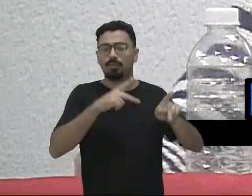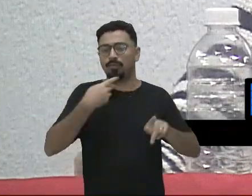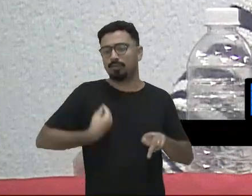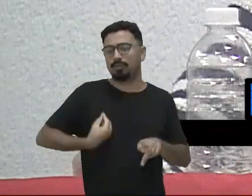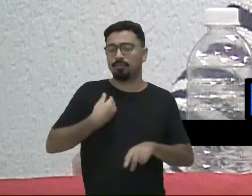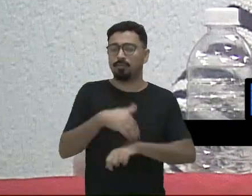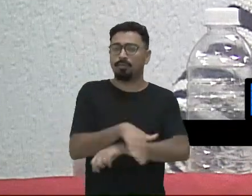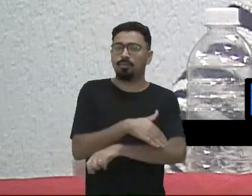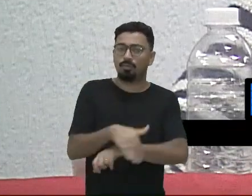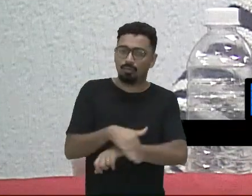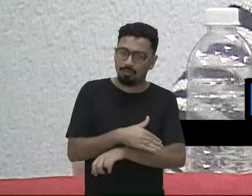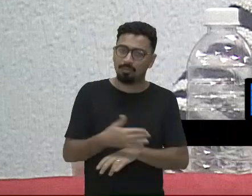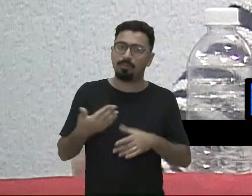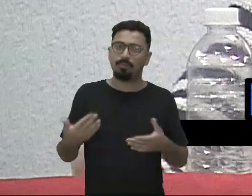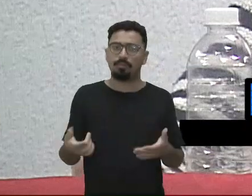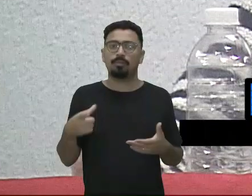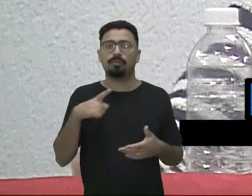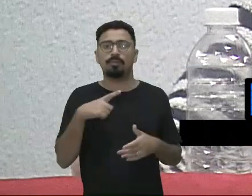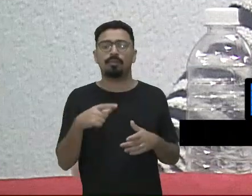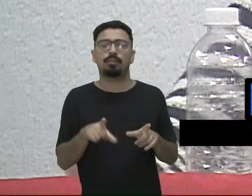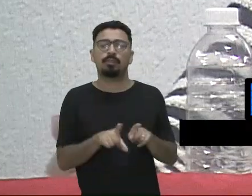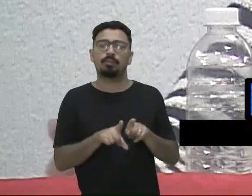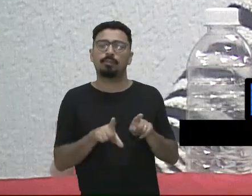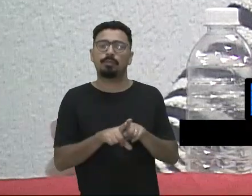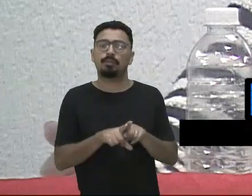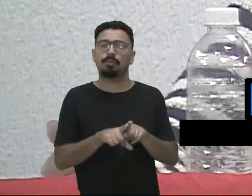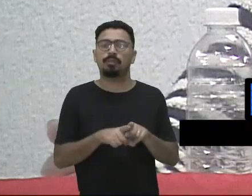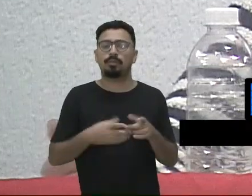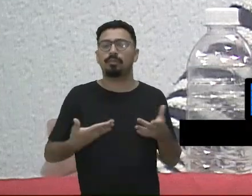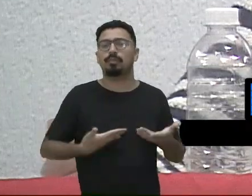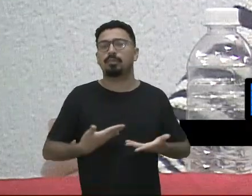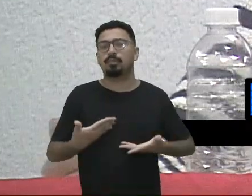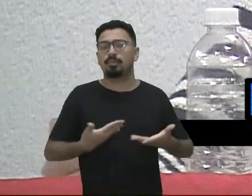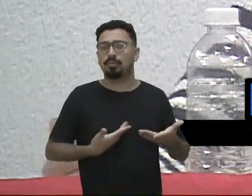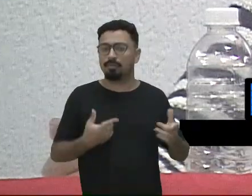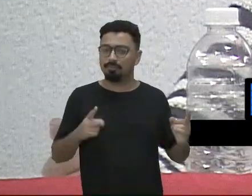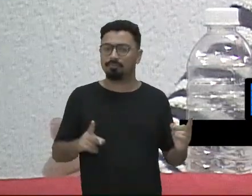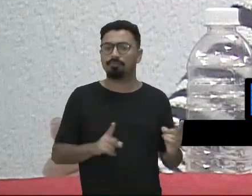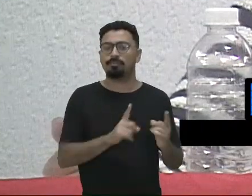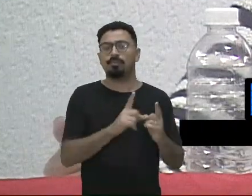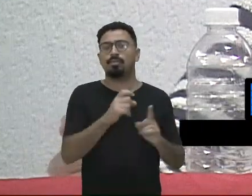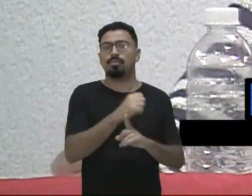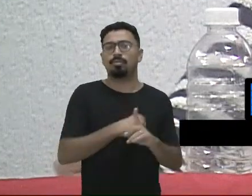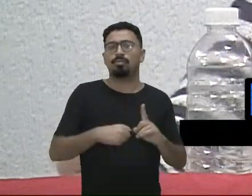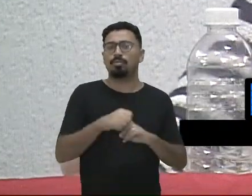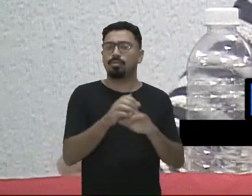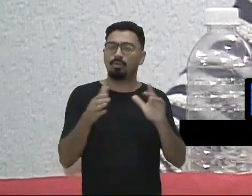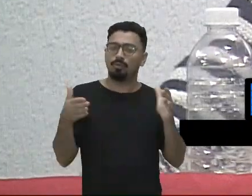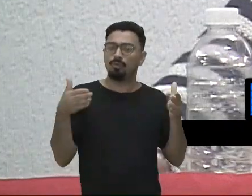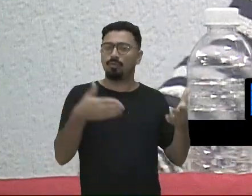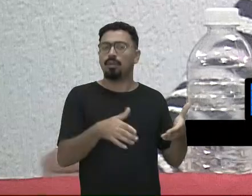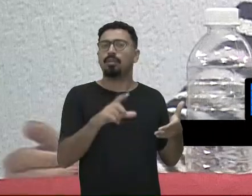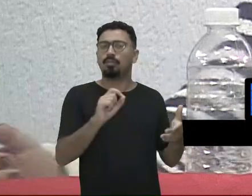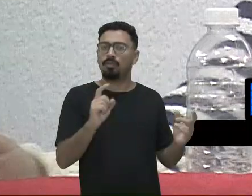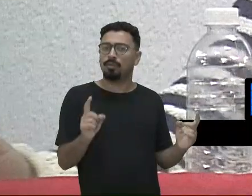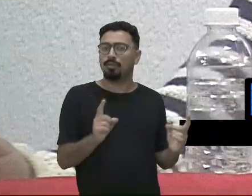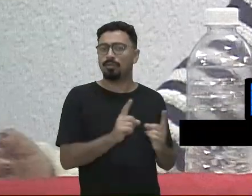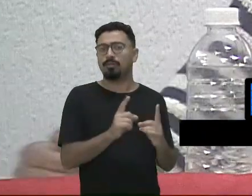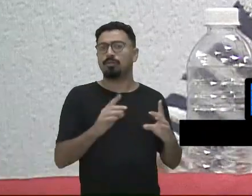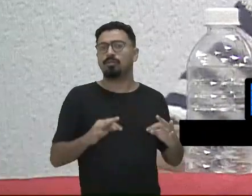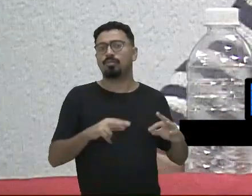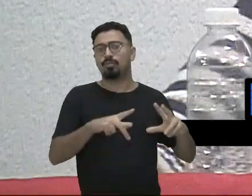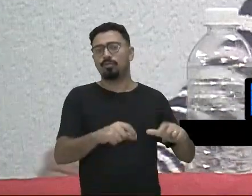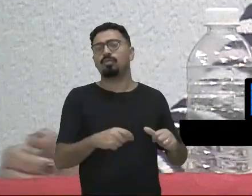rua. Nós temos o serviço de abordagem social, que é voltado também ao atendimento de todas